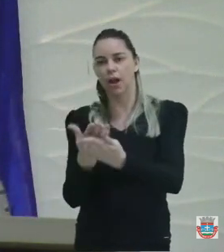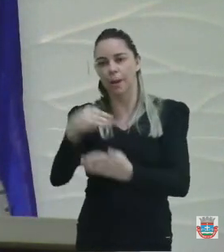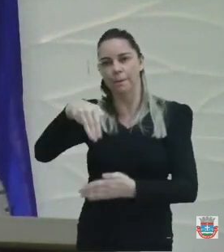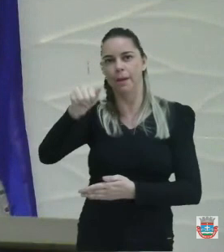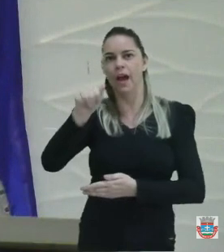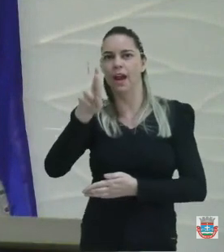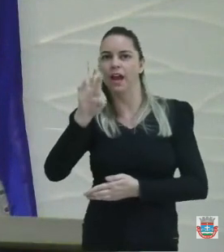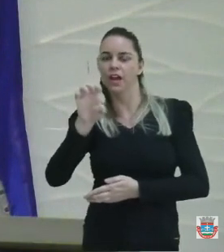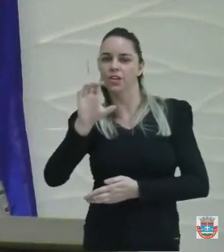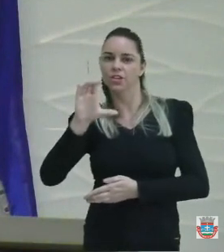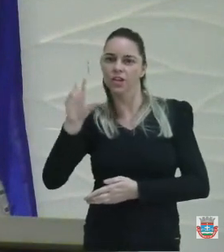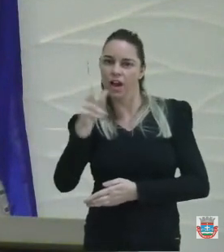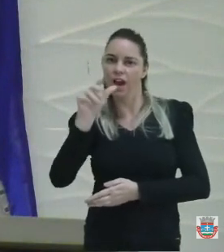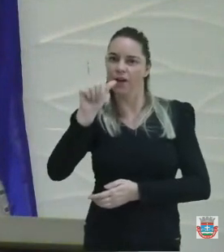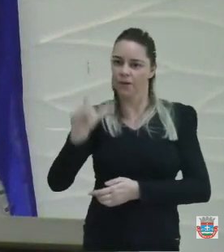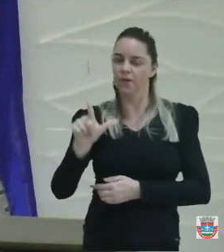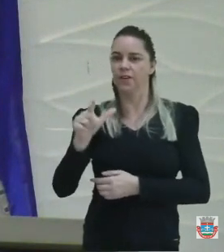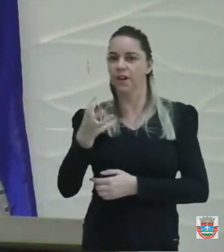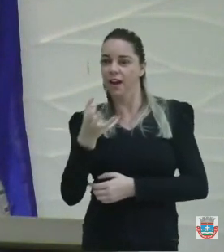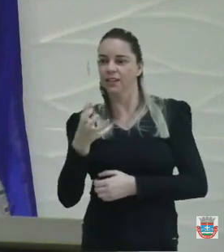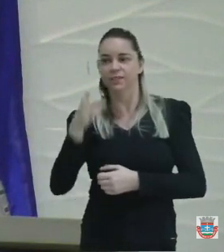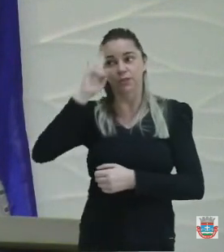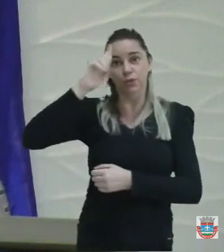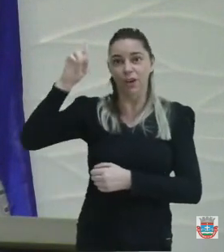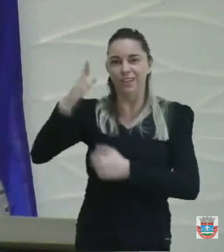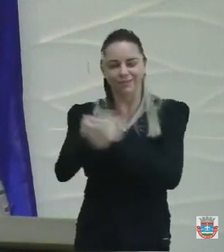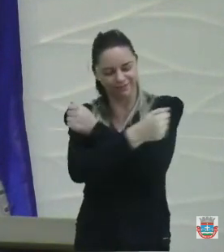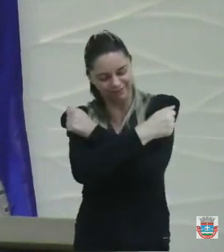Rios, né? Quero mandar um abraço aqui à diretora